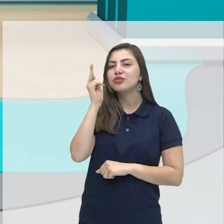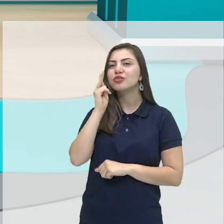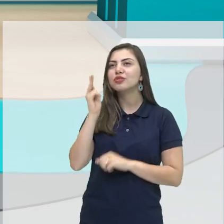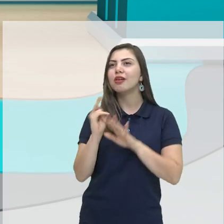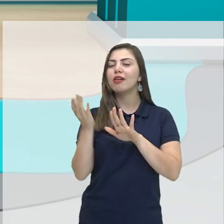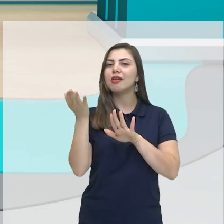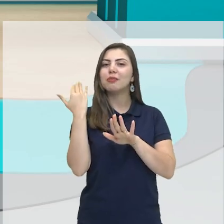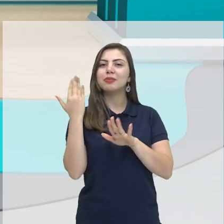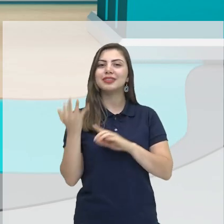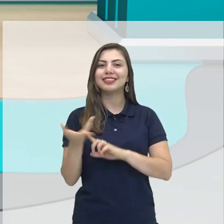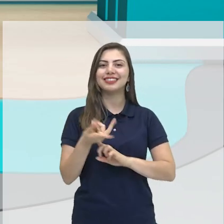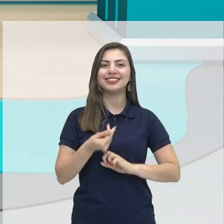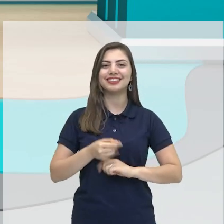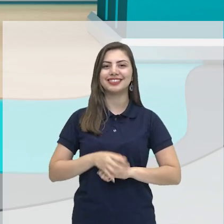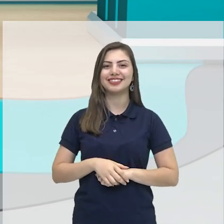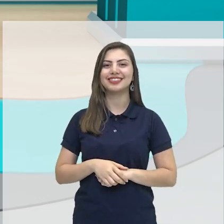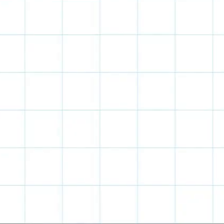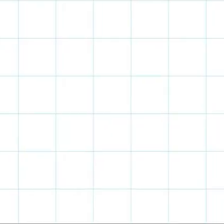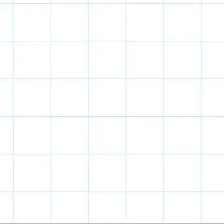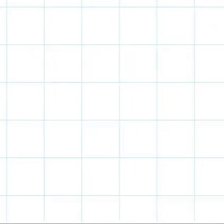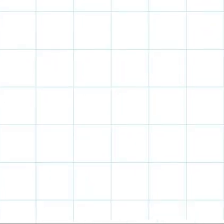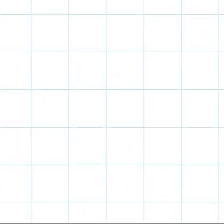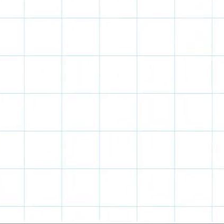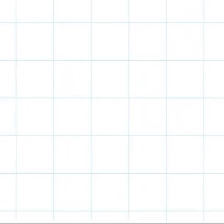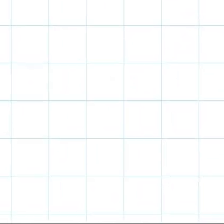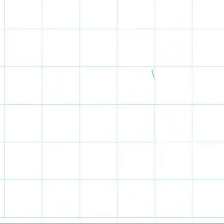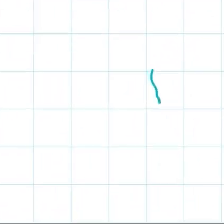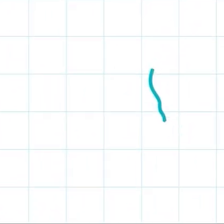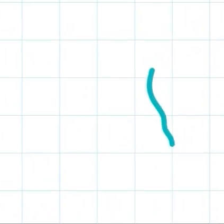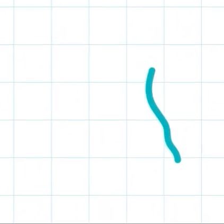breve viagem pela história da arte.